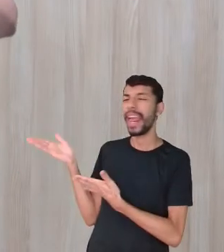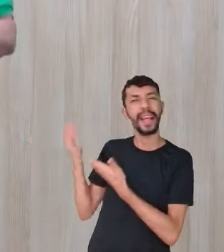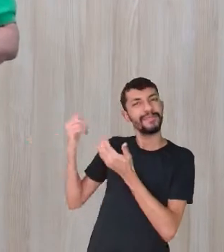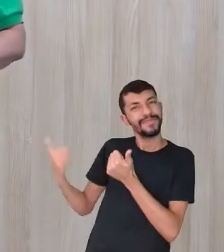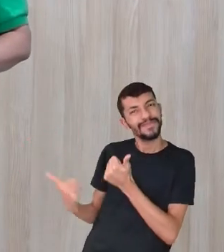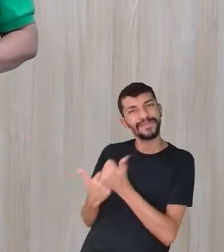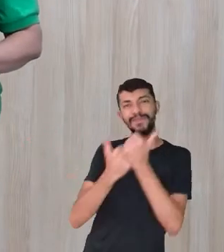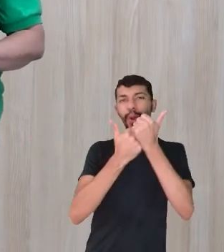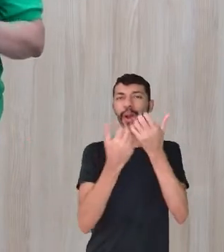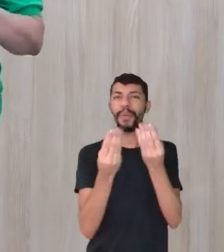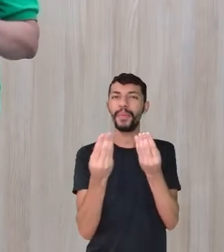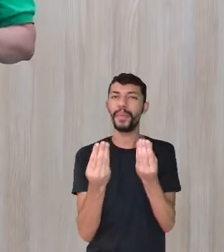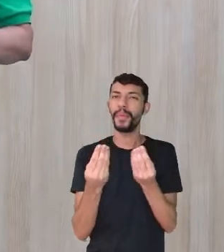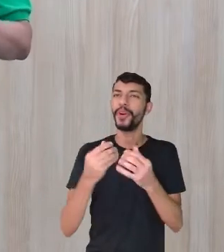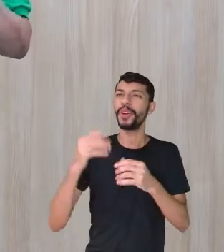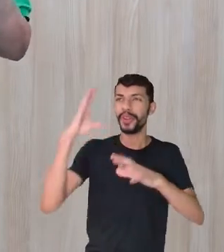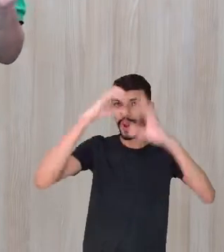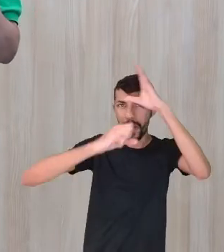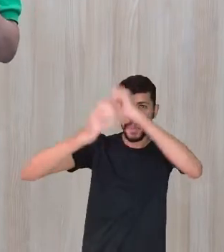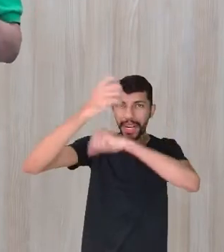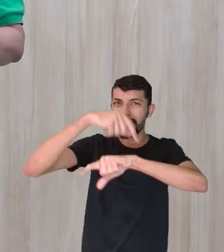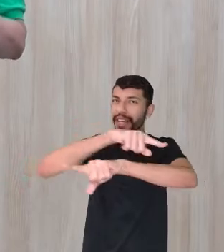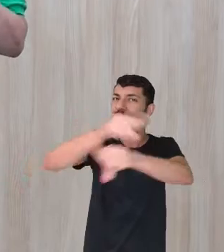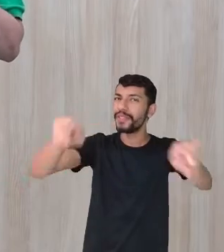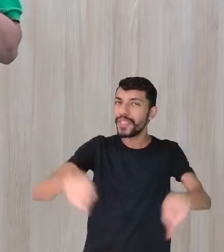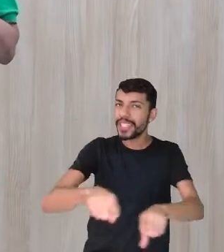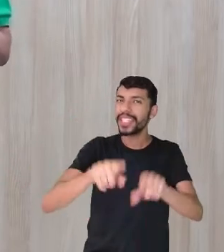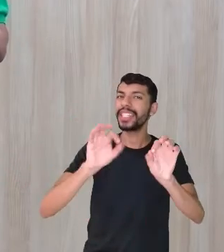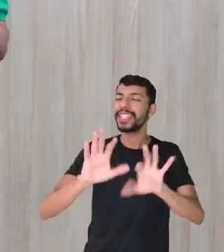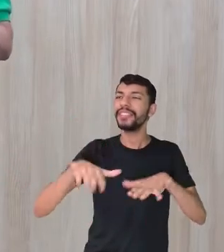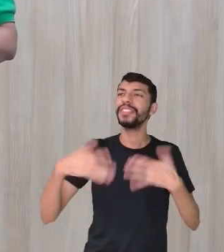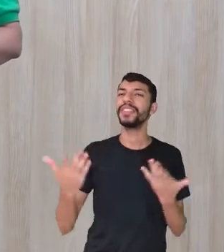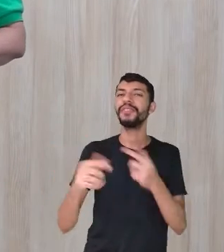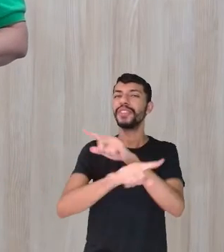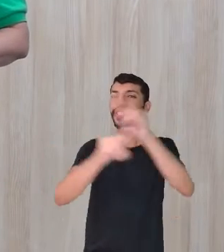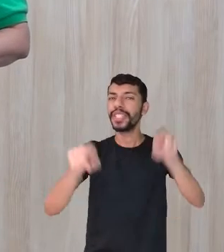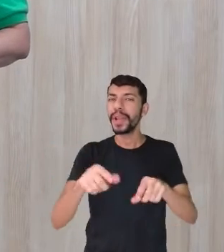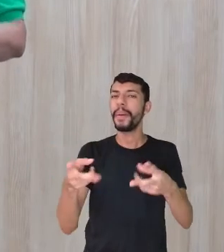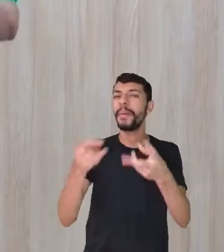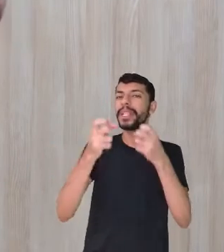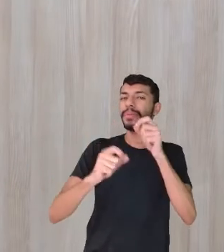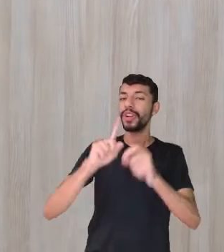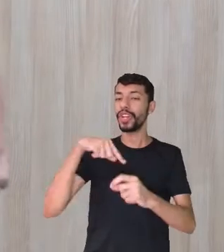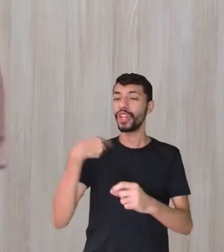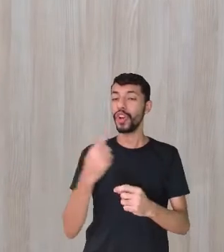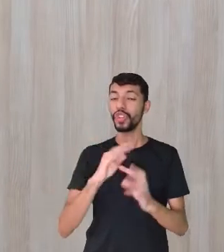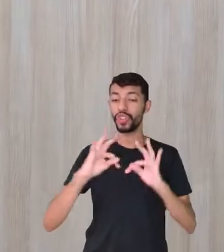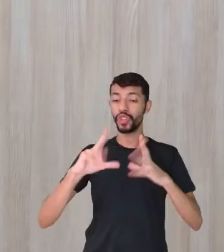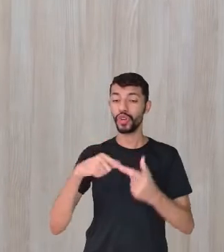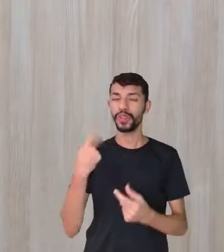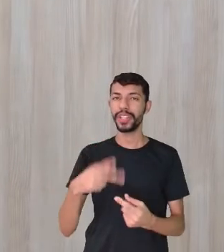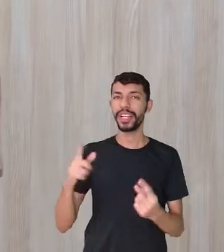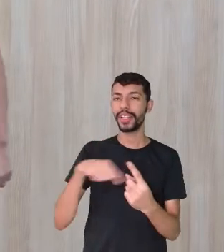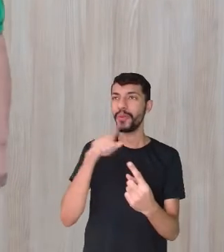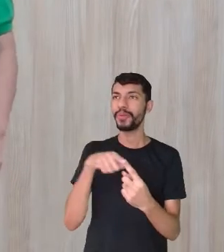com o aprendizado de vocês. Vocês estão vendo que estamos aqui todos no mesmo objetivo? Pois é isso